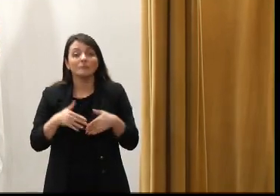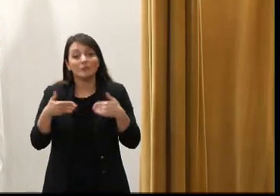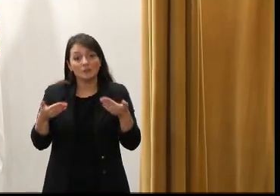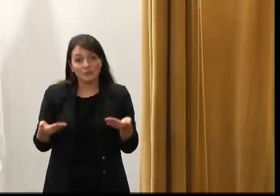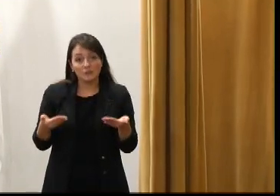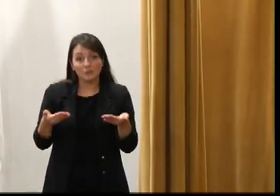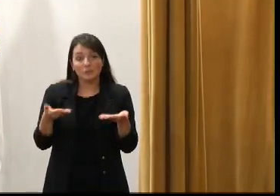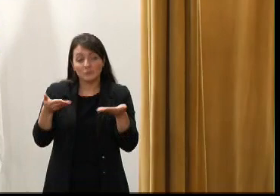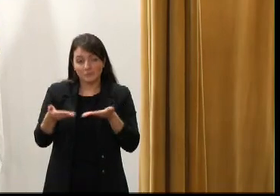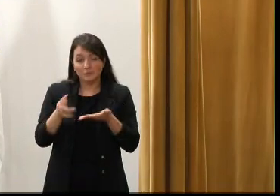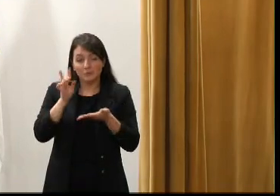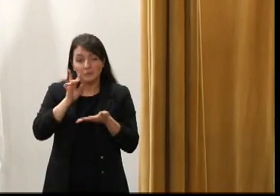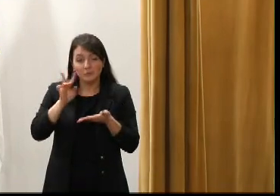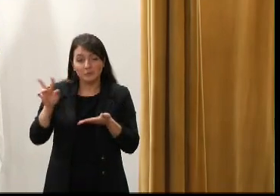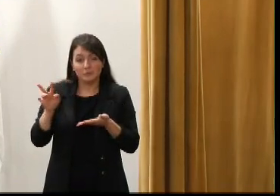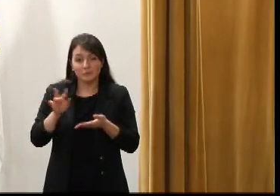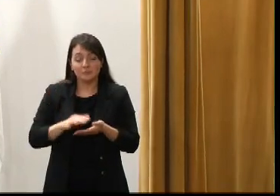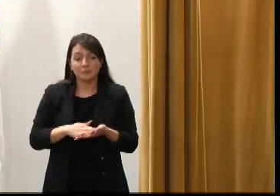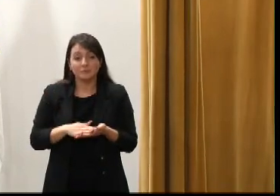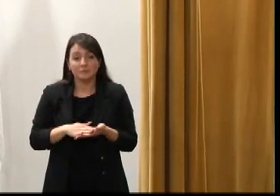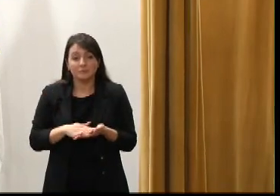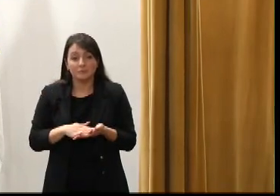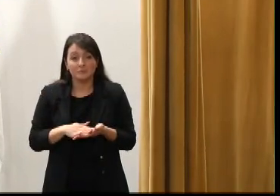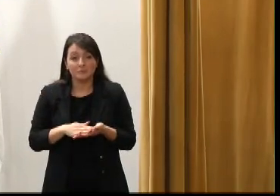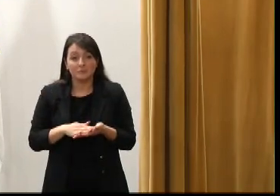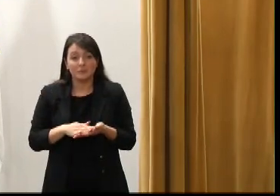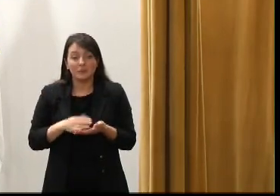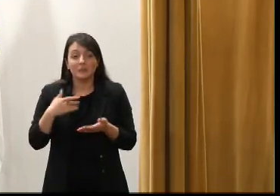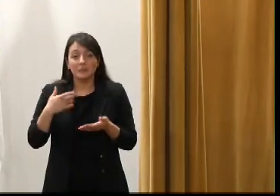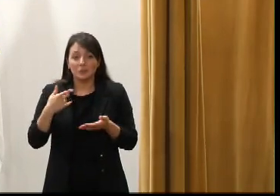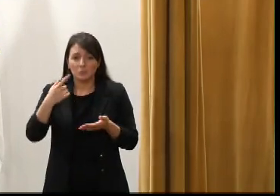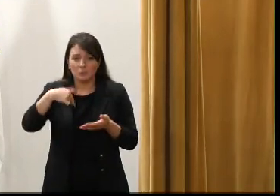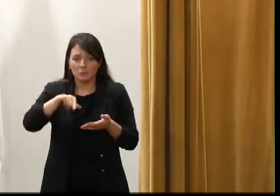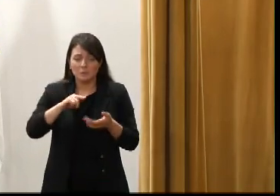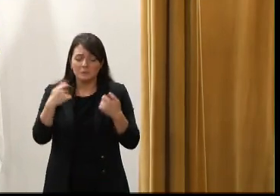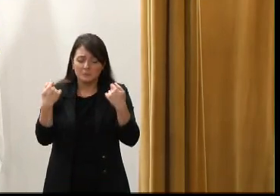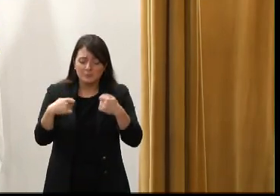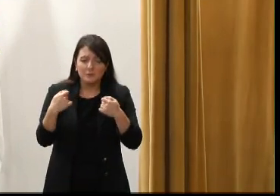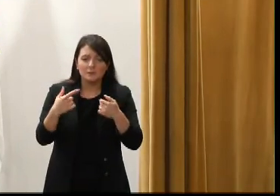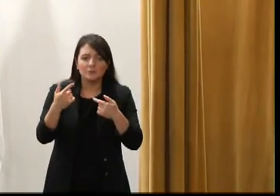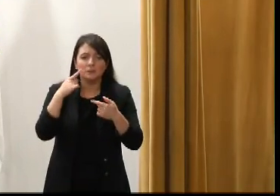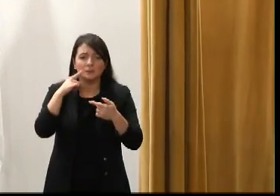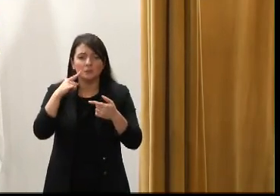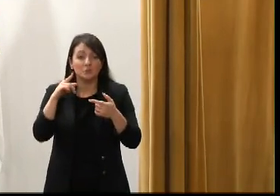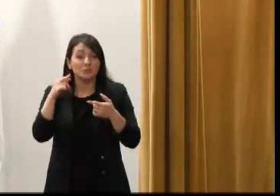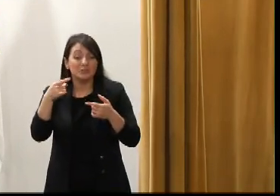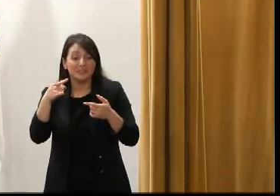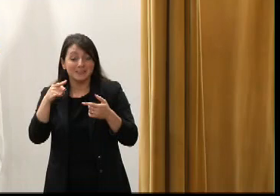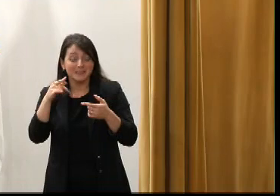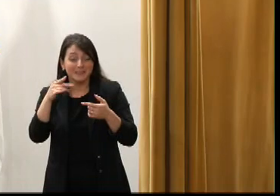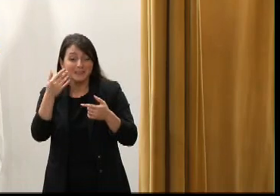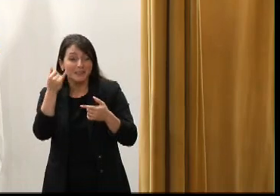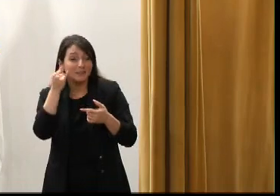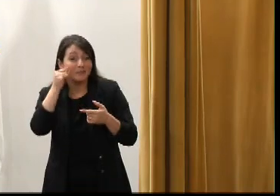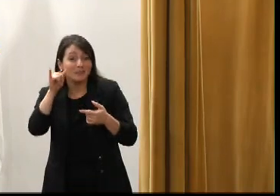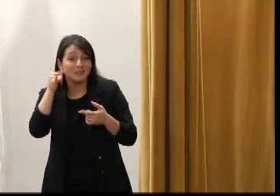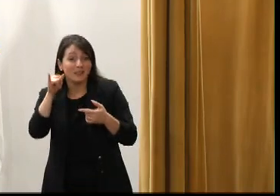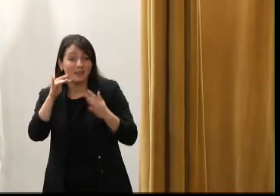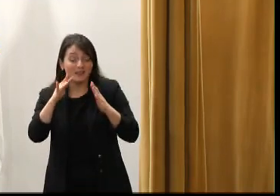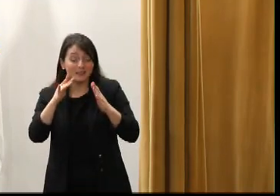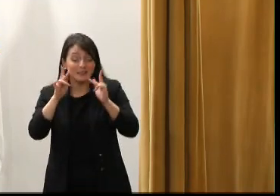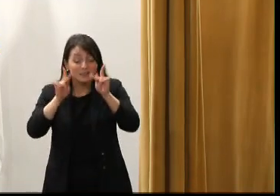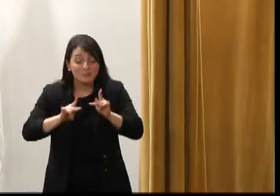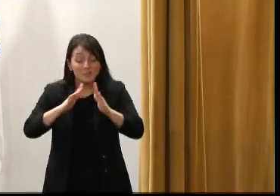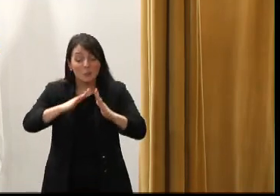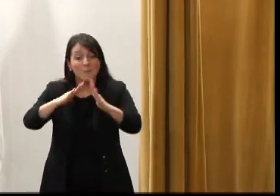Portanto, eu chamo a atenção para esses deveres de não ocupação de áreas de risco. Isso está na legislação, na Política